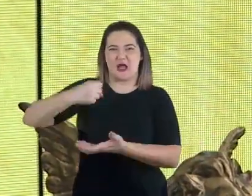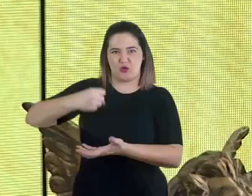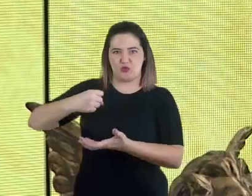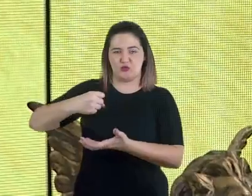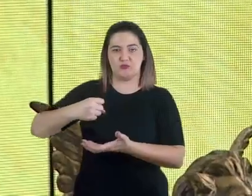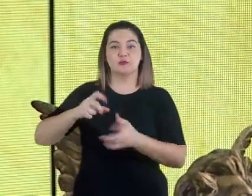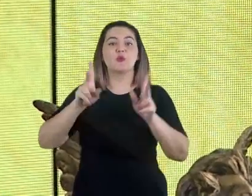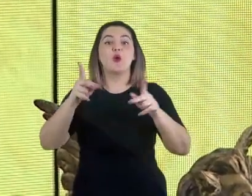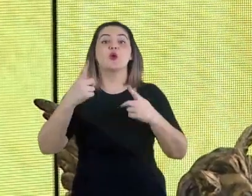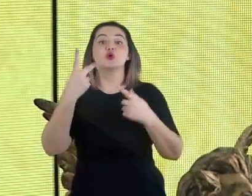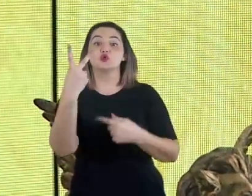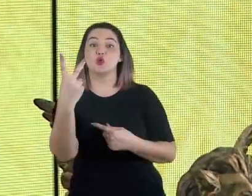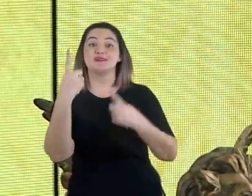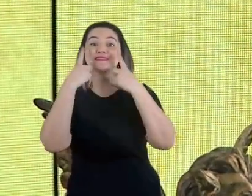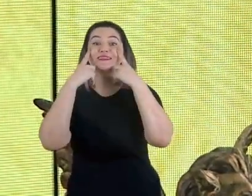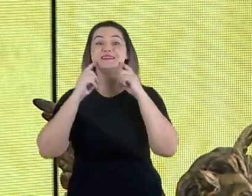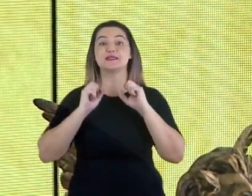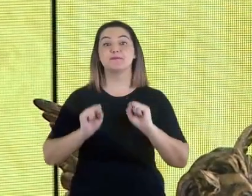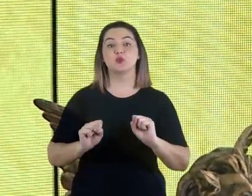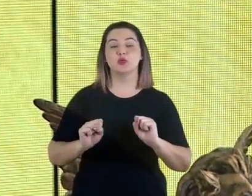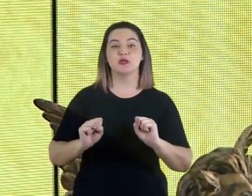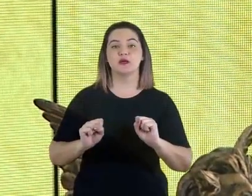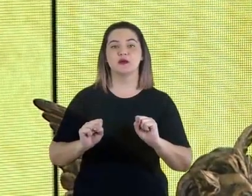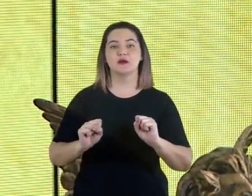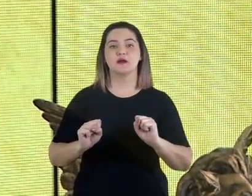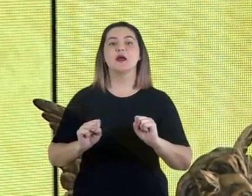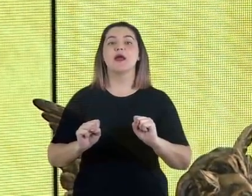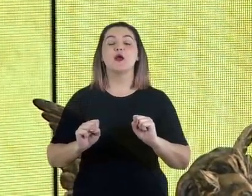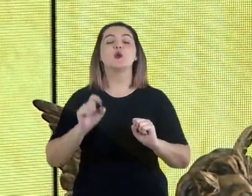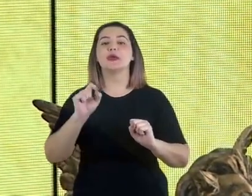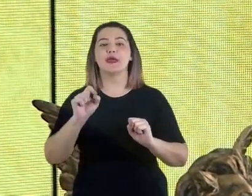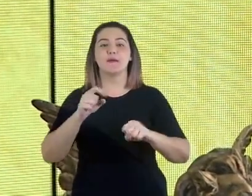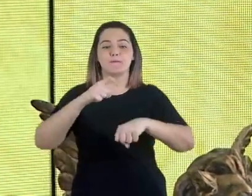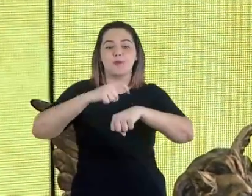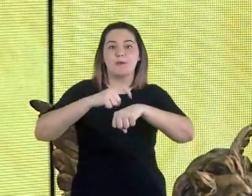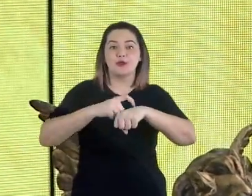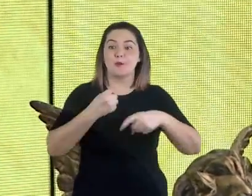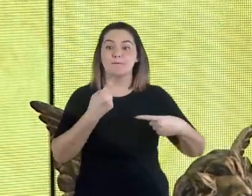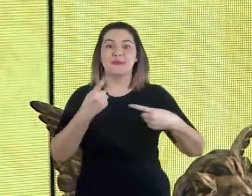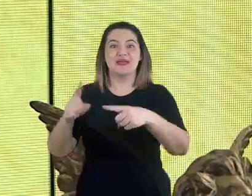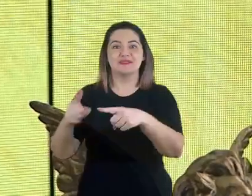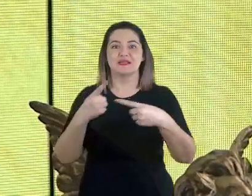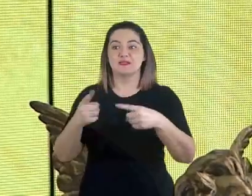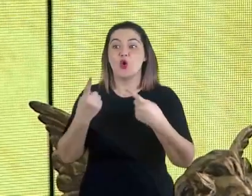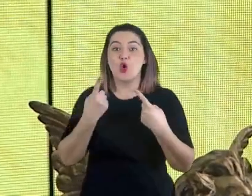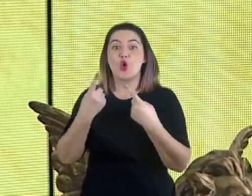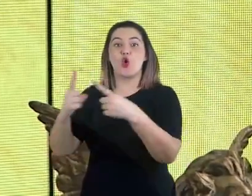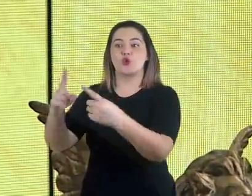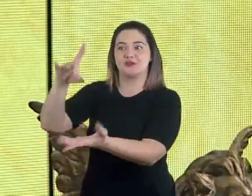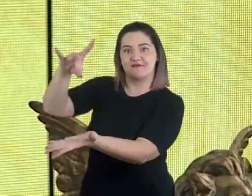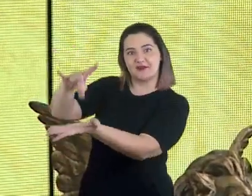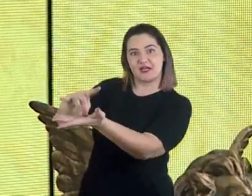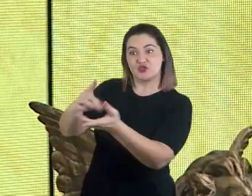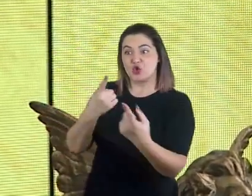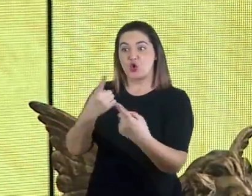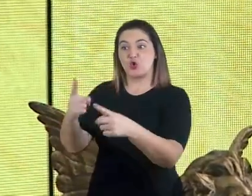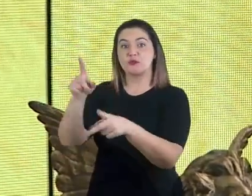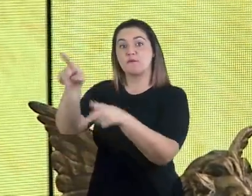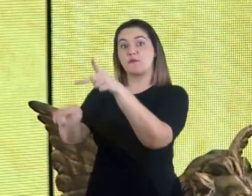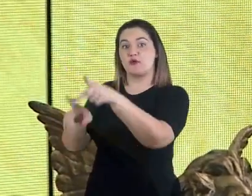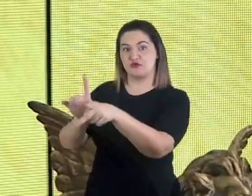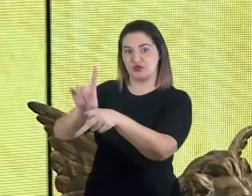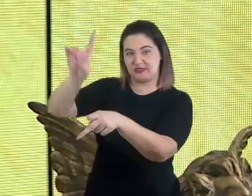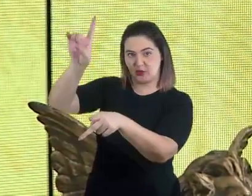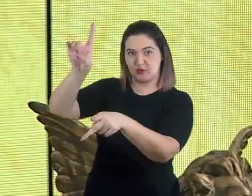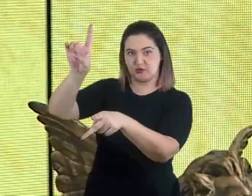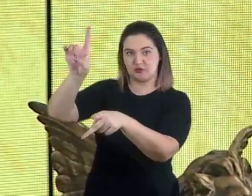sagradas do Altíssimo, atuariam durante o tempo da perseguição à verdade e ao povo de Deus. Isto seria durante um período de